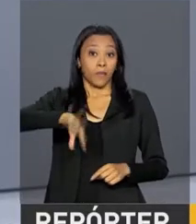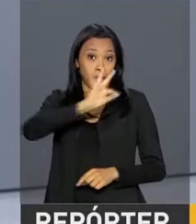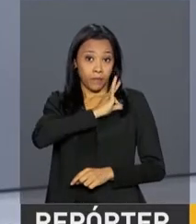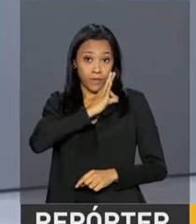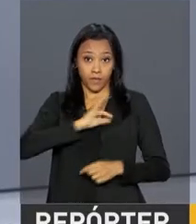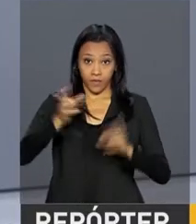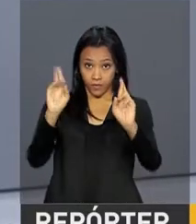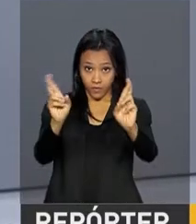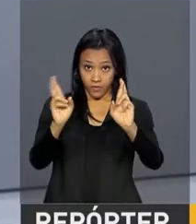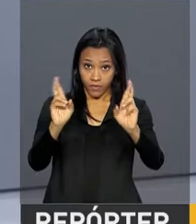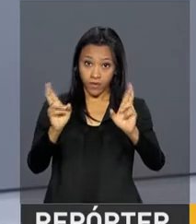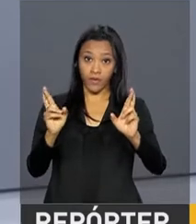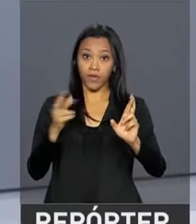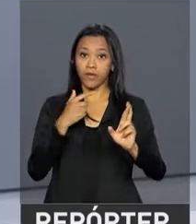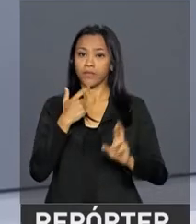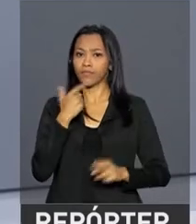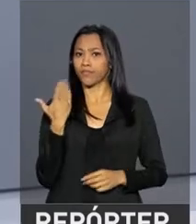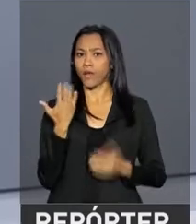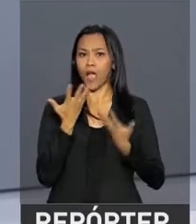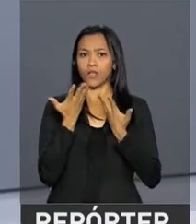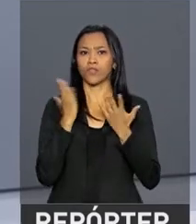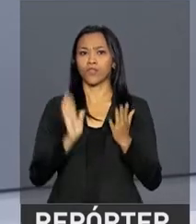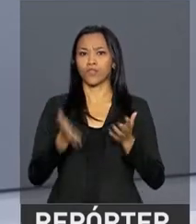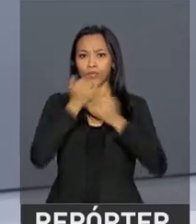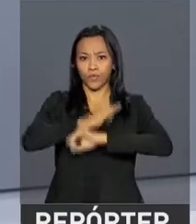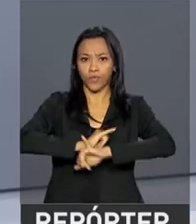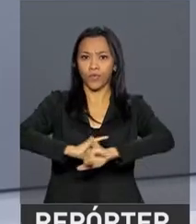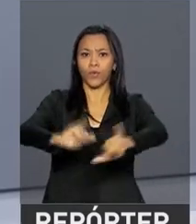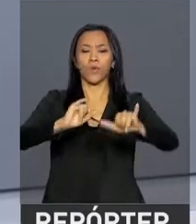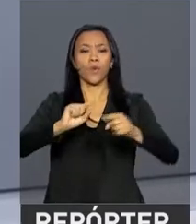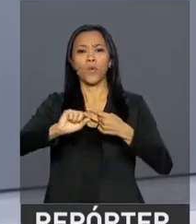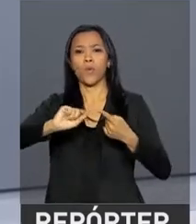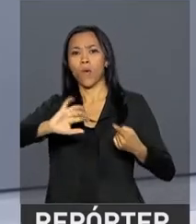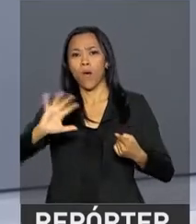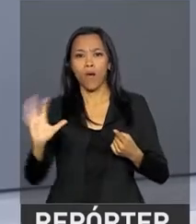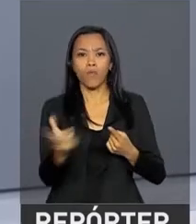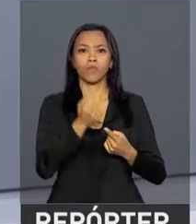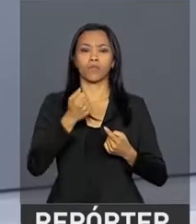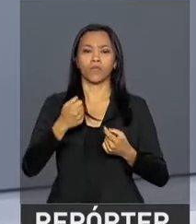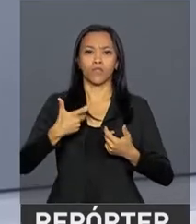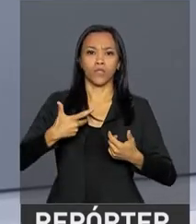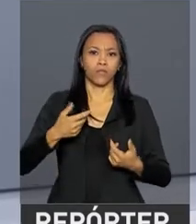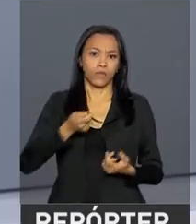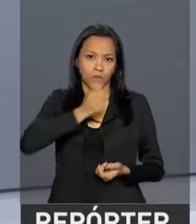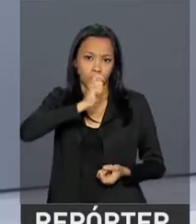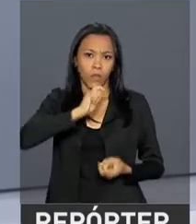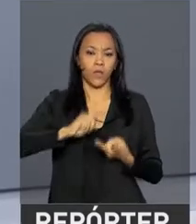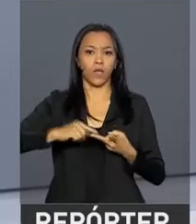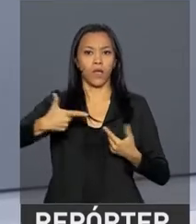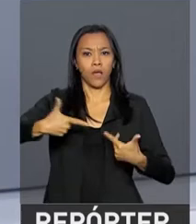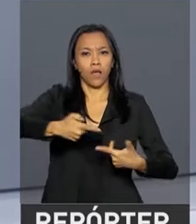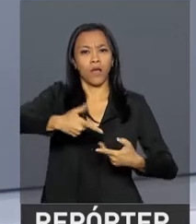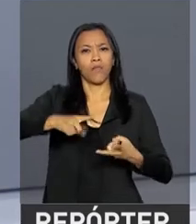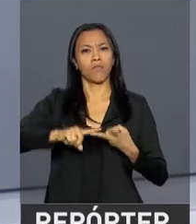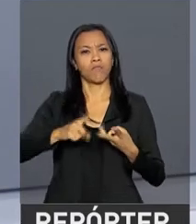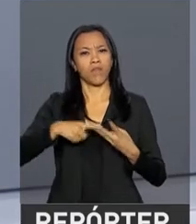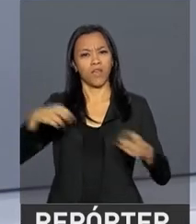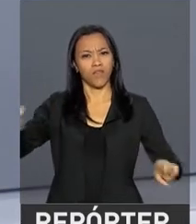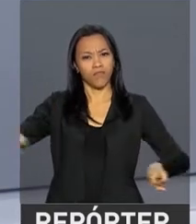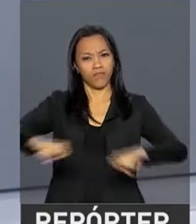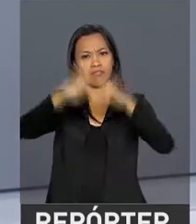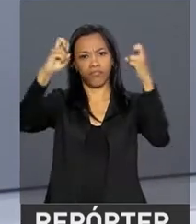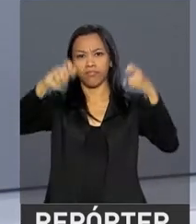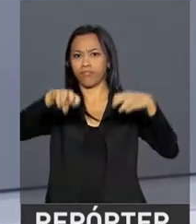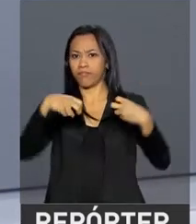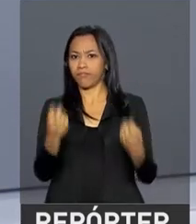pela manhã o balanço das fiscalizações apreensões de drogas e armas e dos acidentes contabilizados em 2017